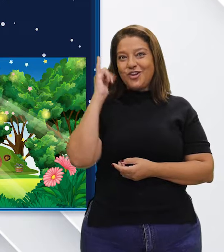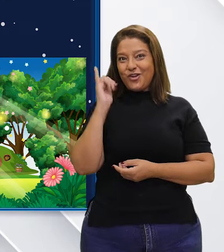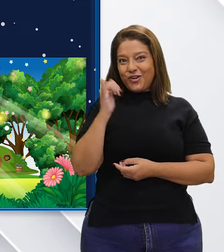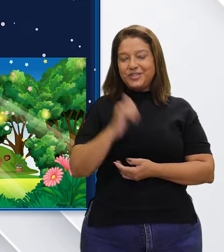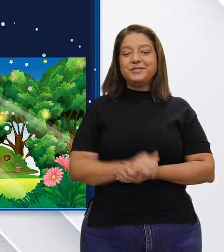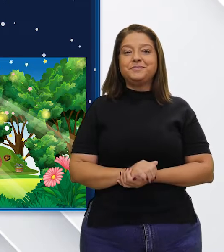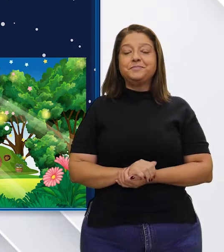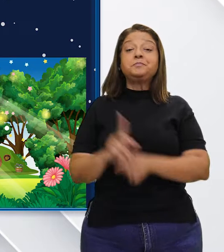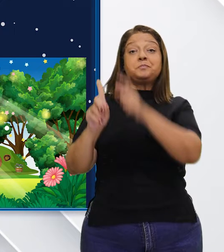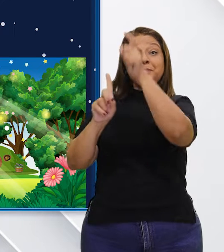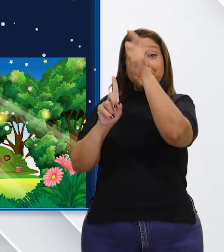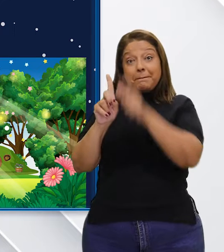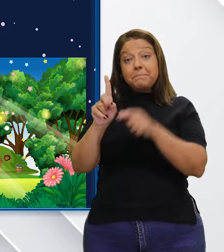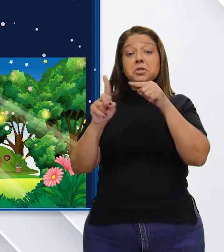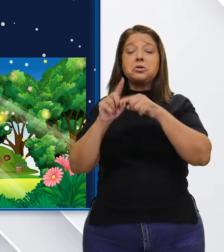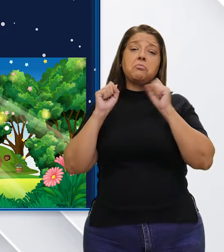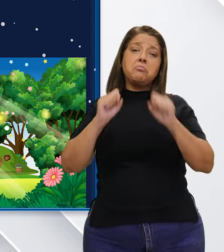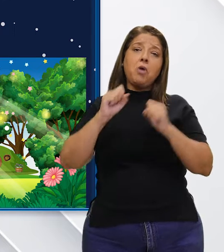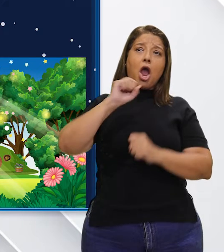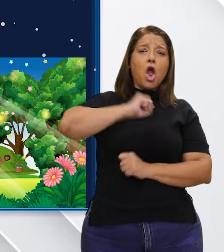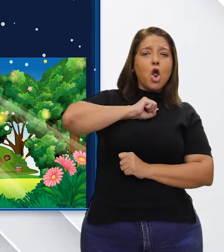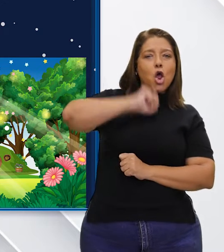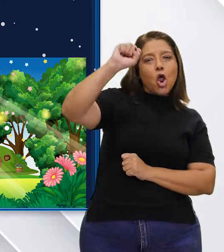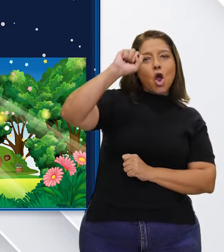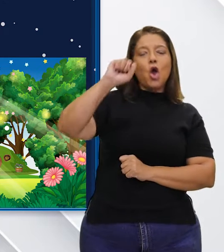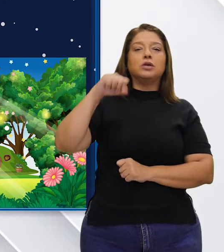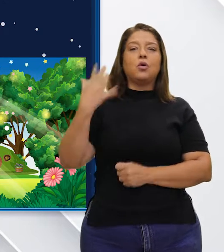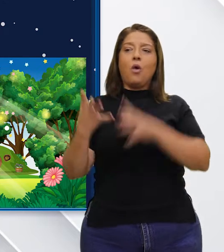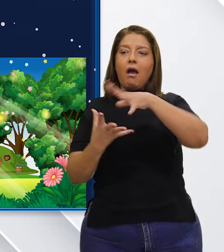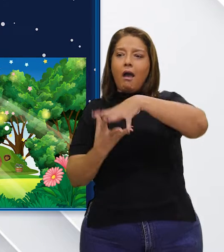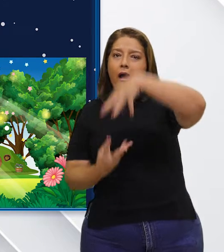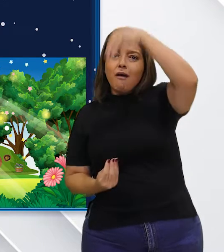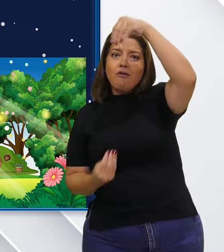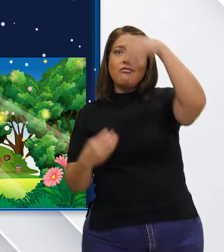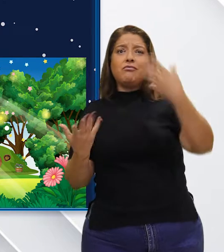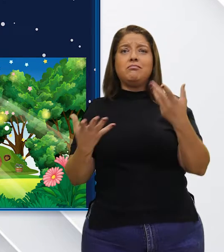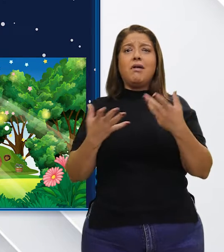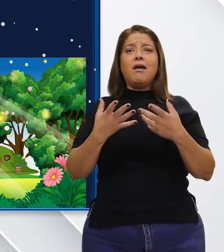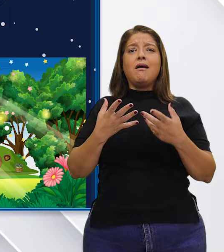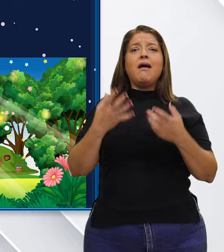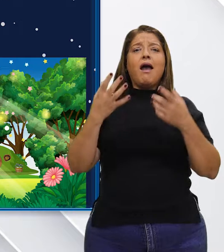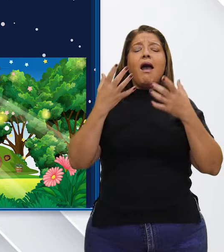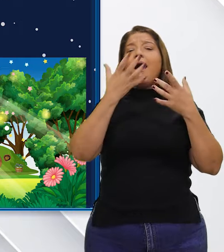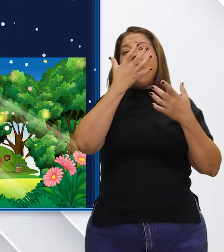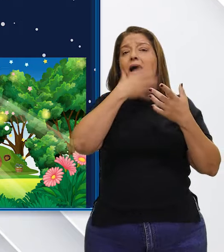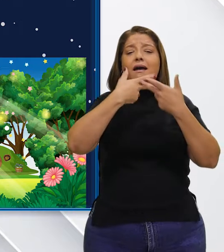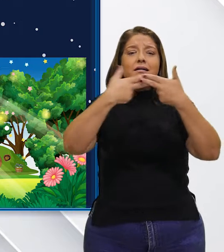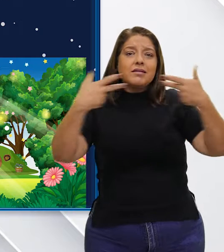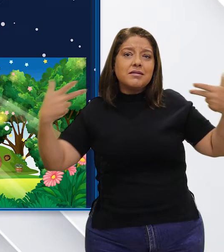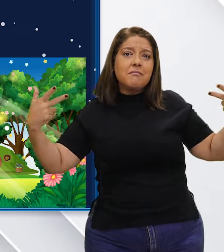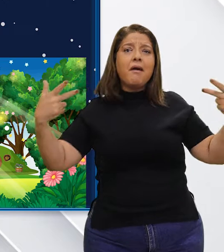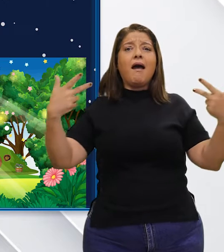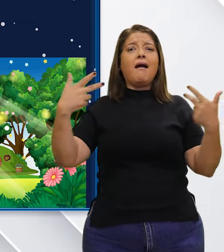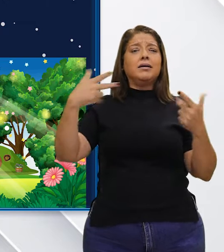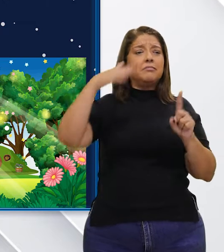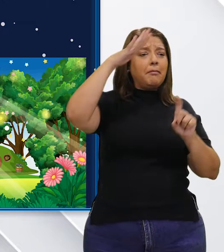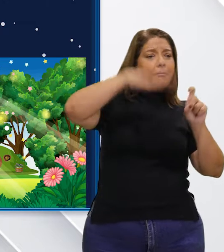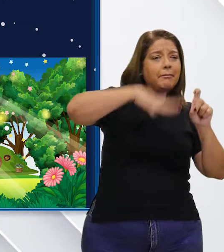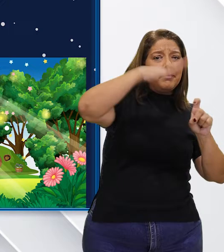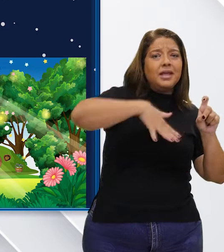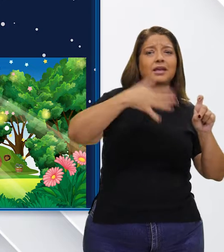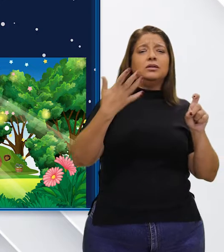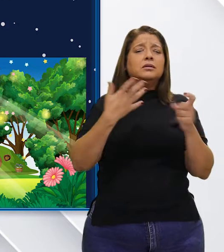história. Os personagens podem ser heróis, seres sobrenaturais, animais mitológicos,